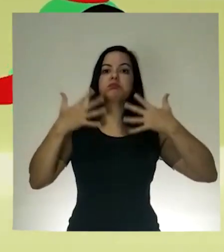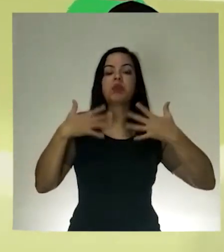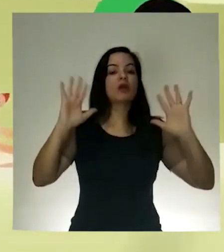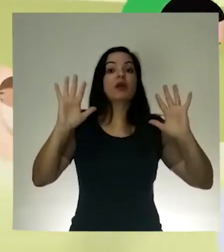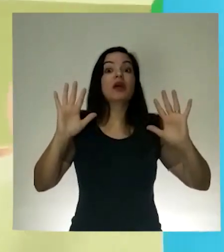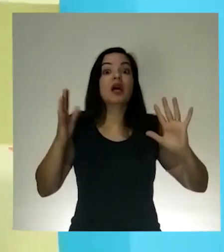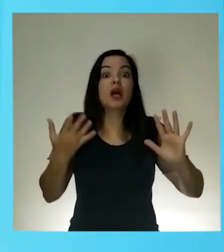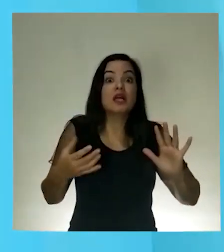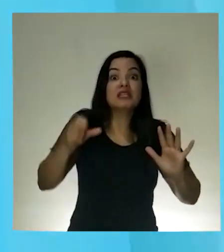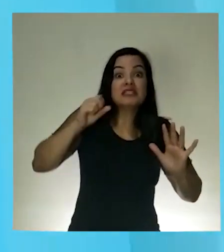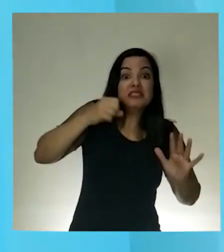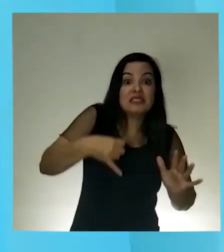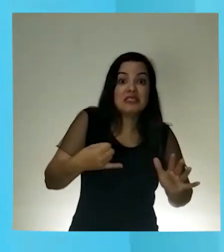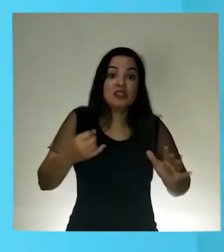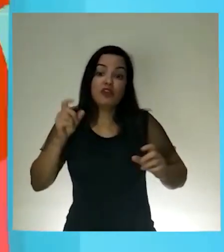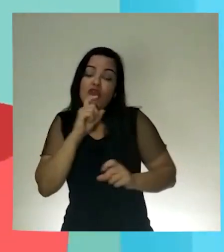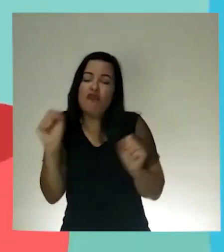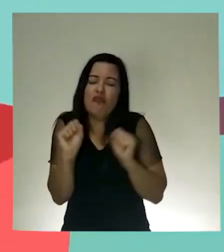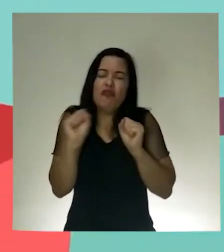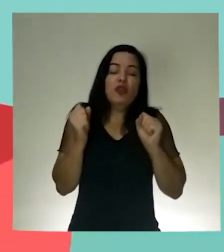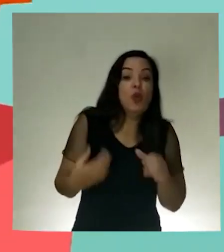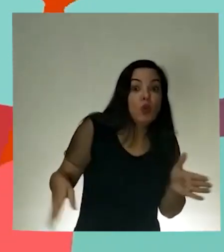ai, ai, ai, que calafrio.